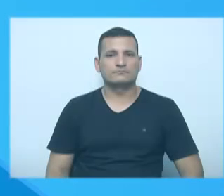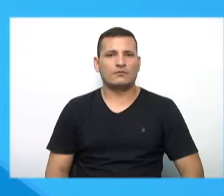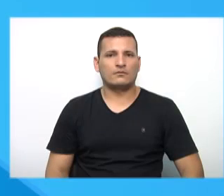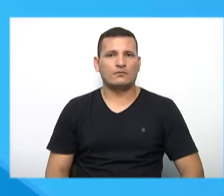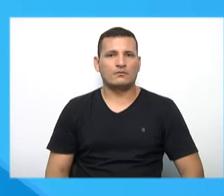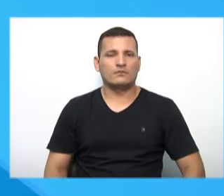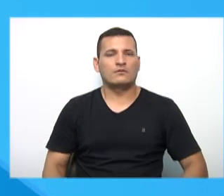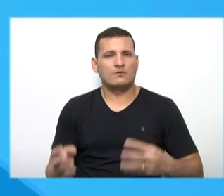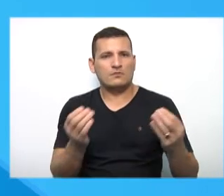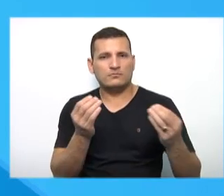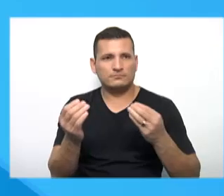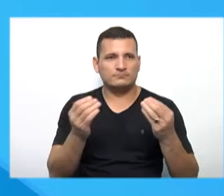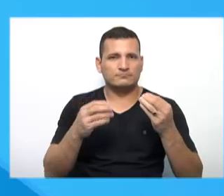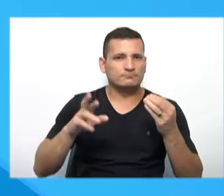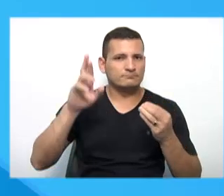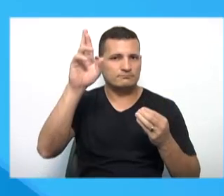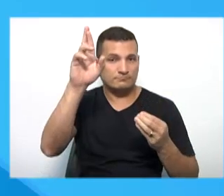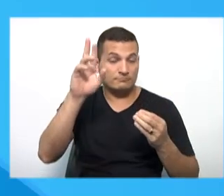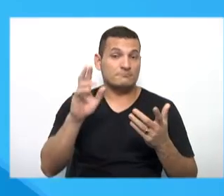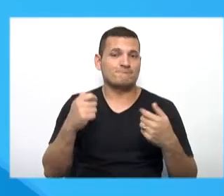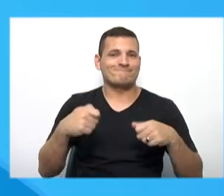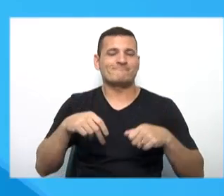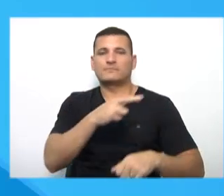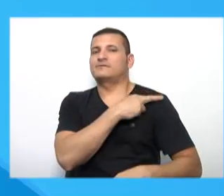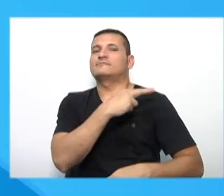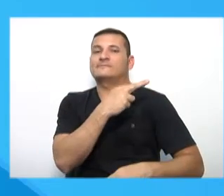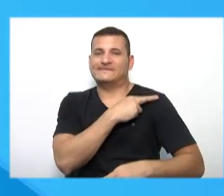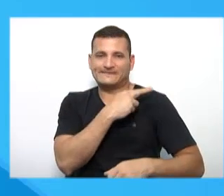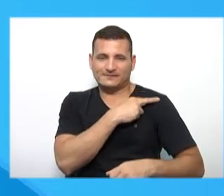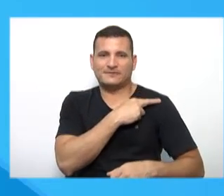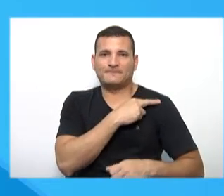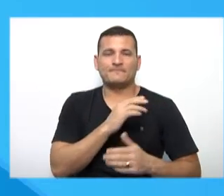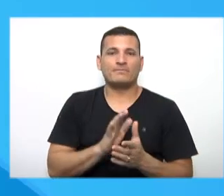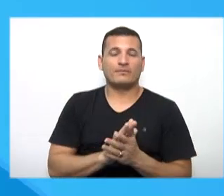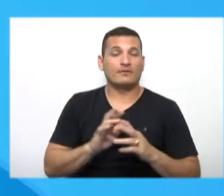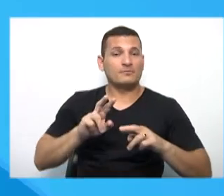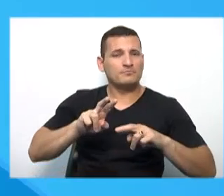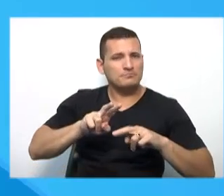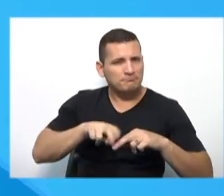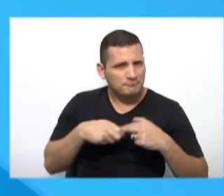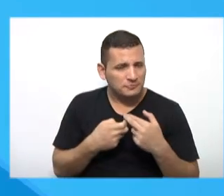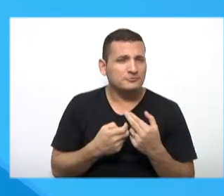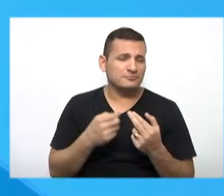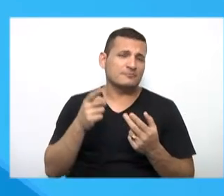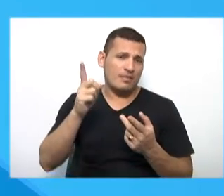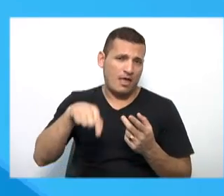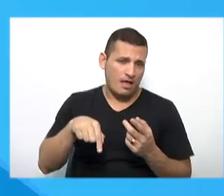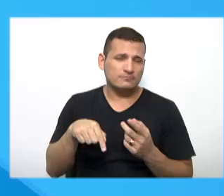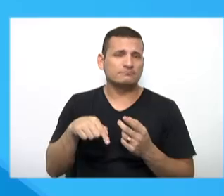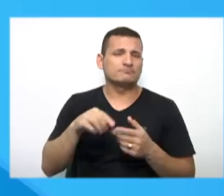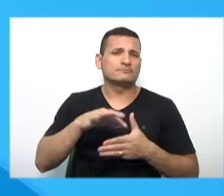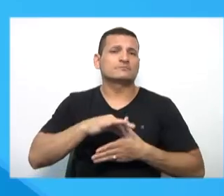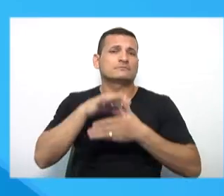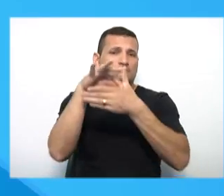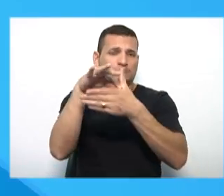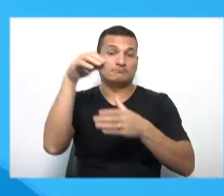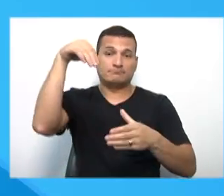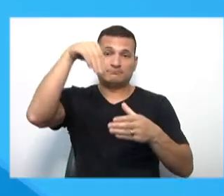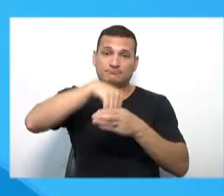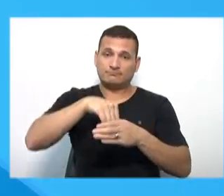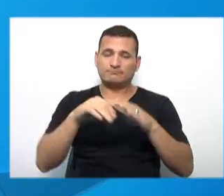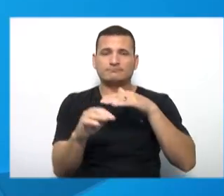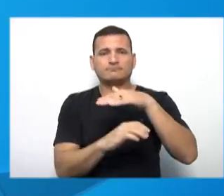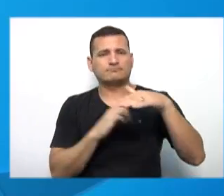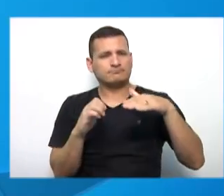Tomar uma decisão requer responsabilidade. Por isso, esta função é distribuída entre os líderes dentro de uma